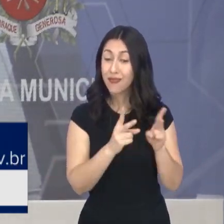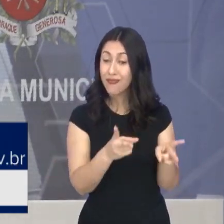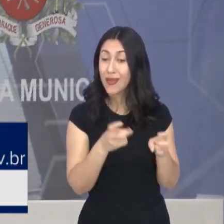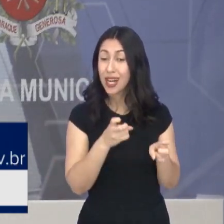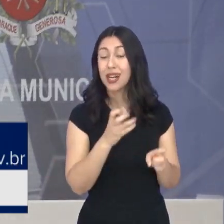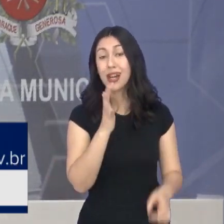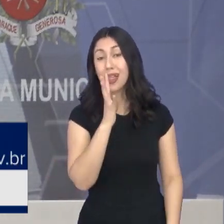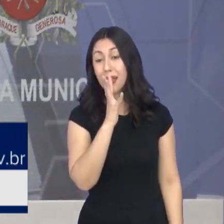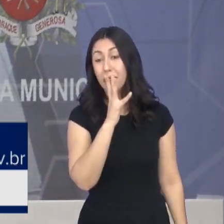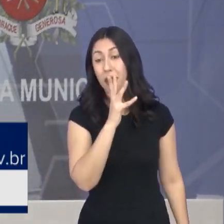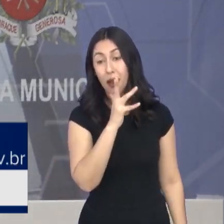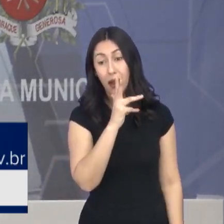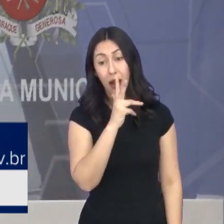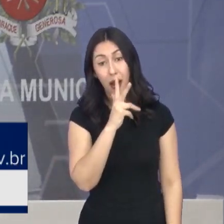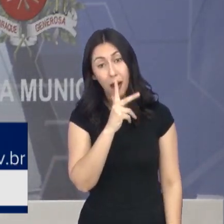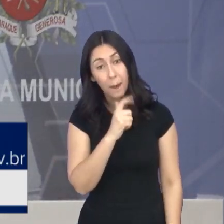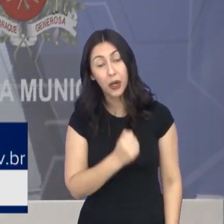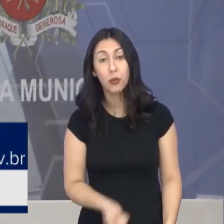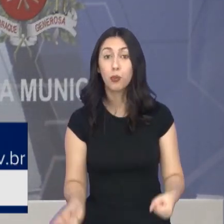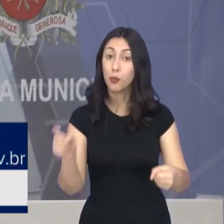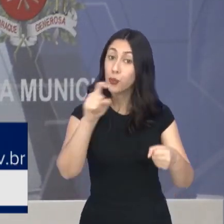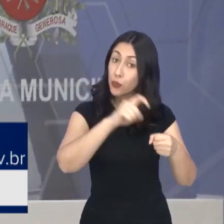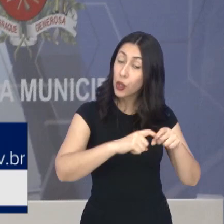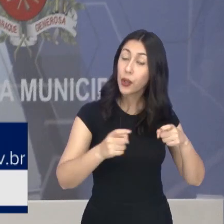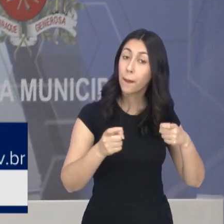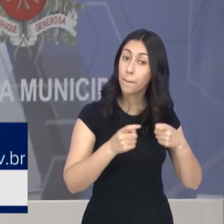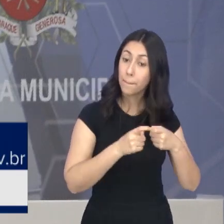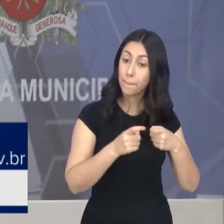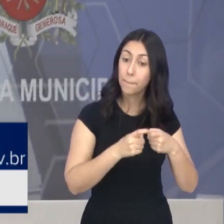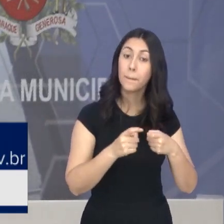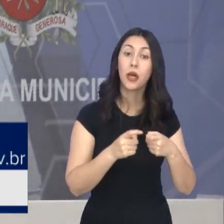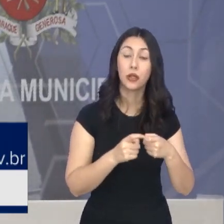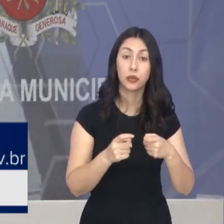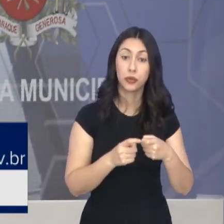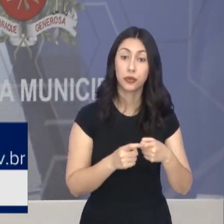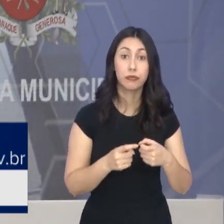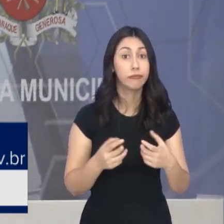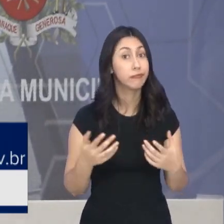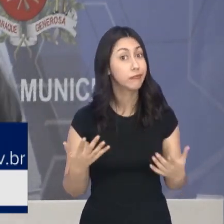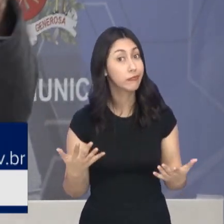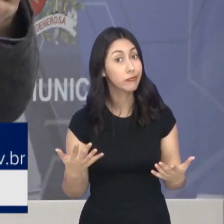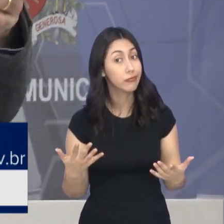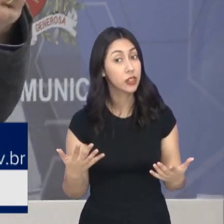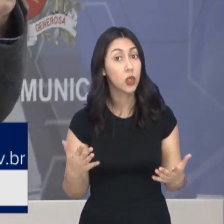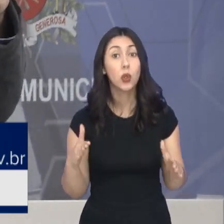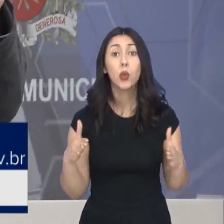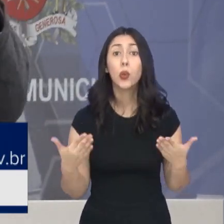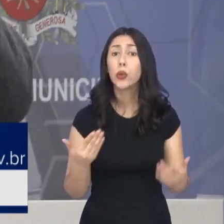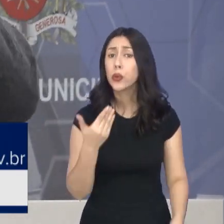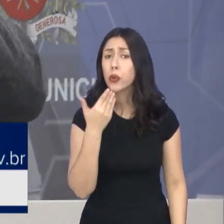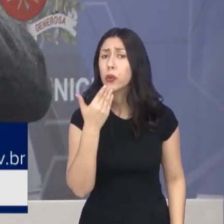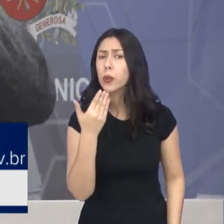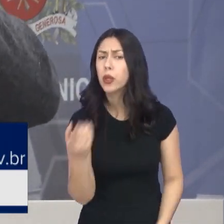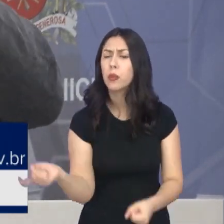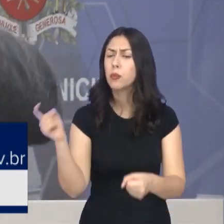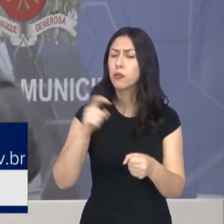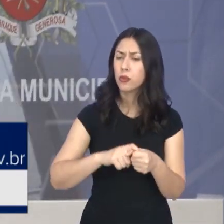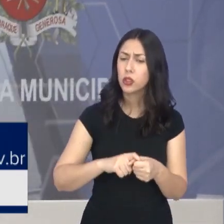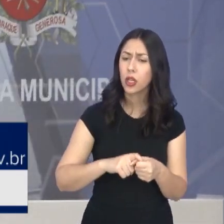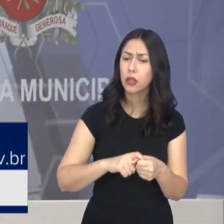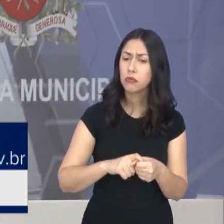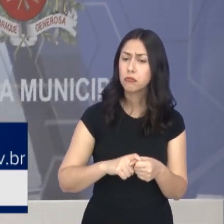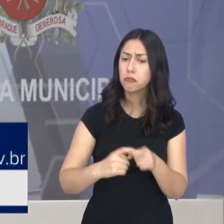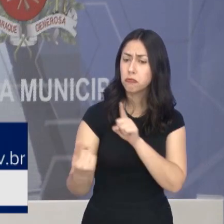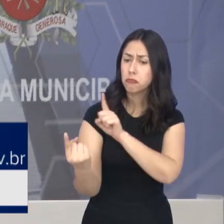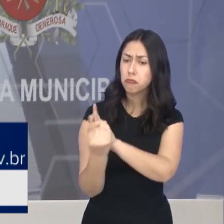né, no número de pessoas que estão esperando o retorno. E quando a gente solicita esse retorno, né, o